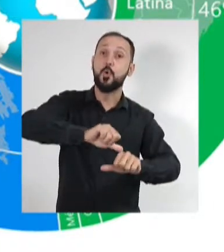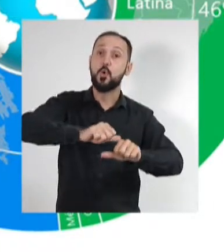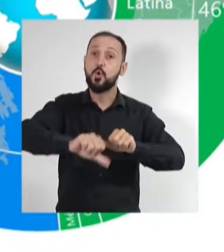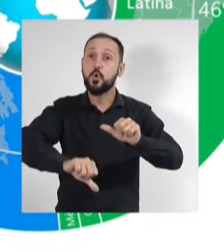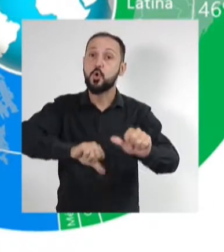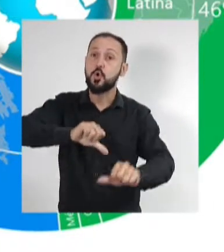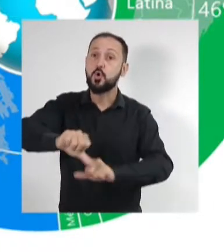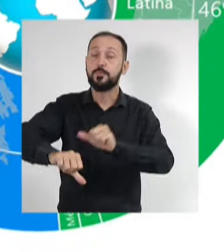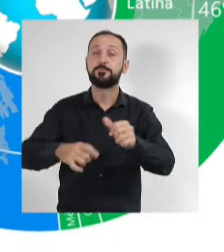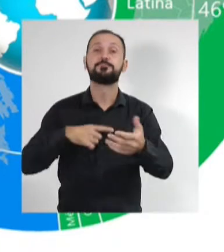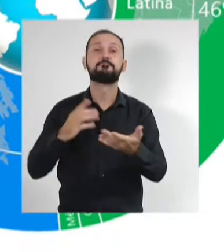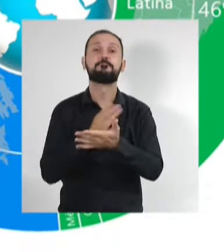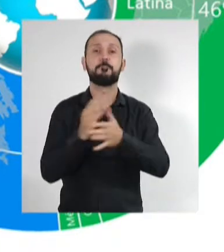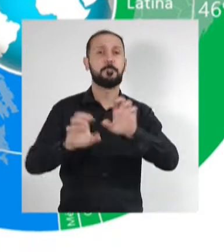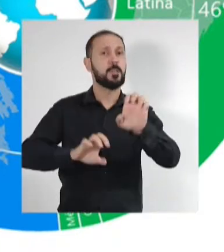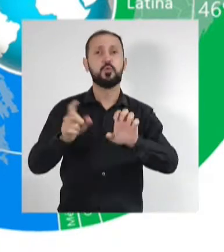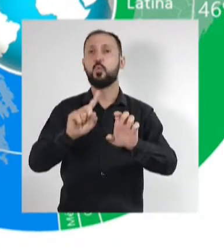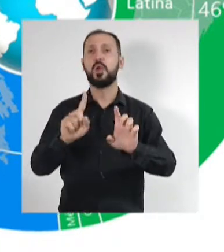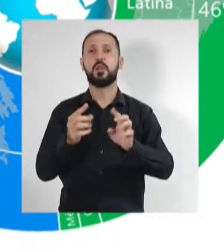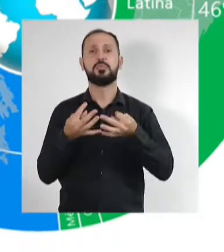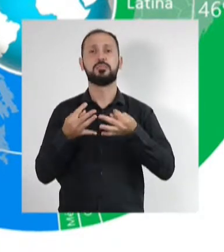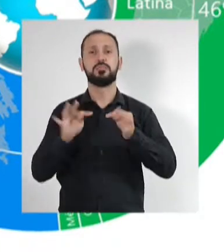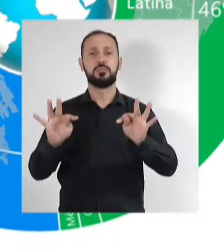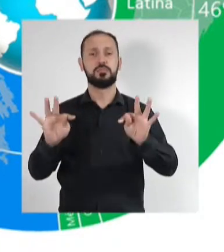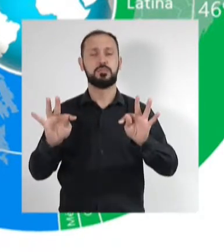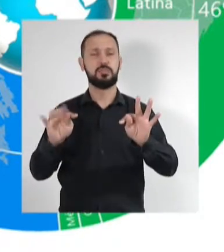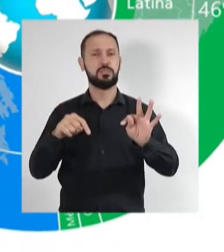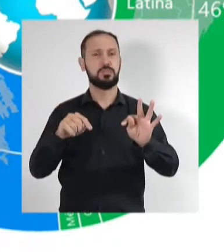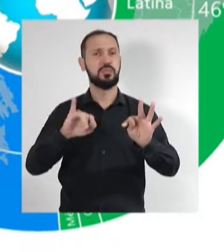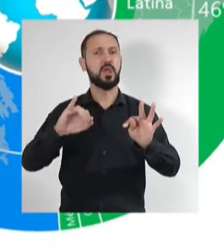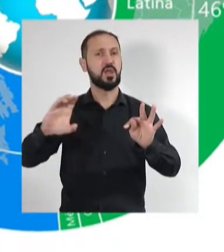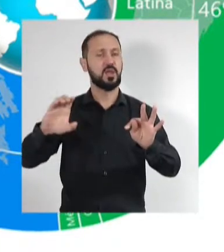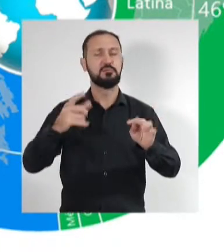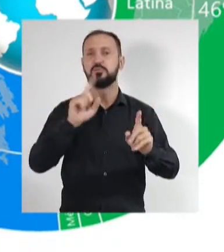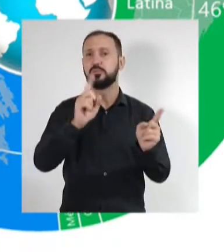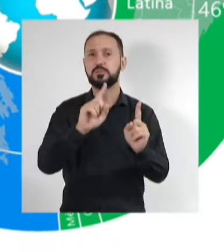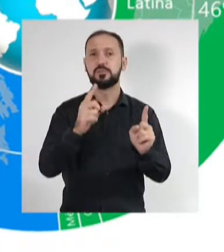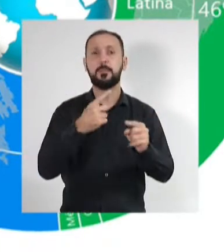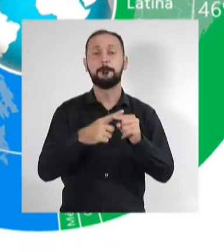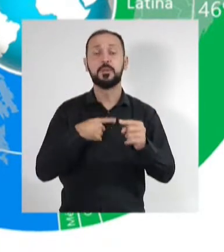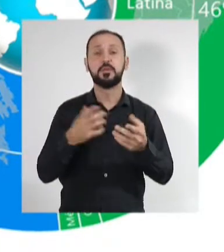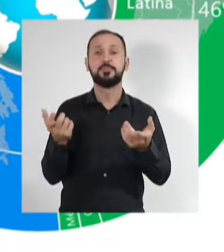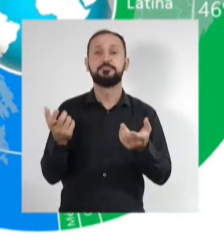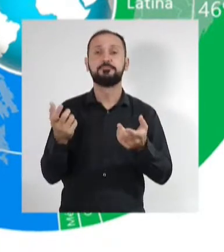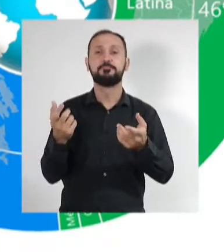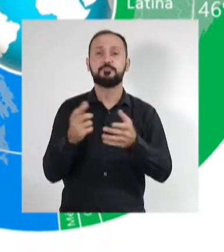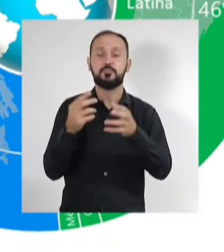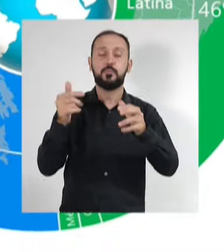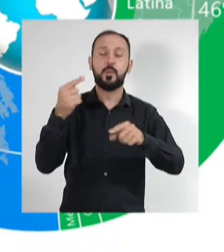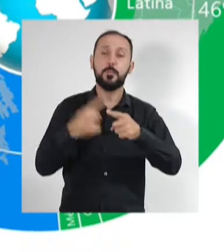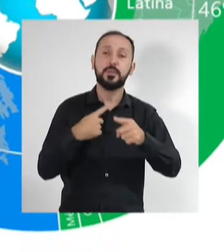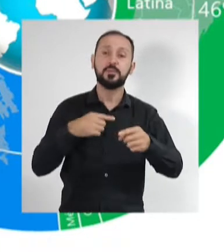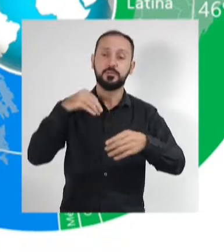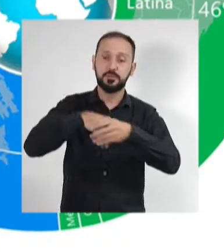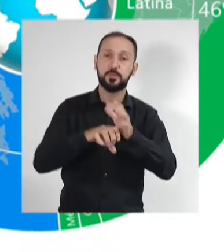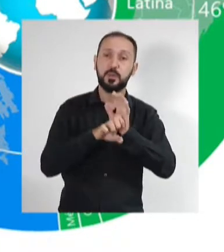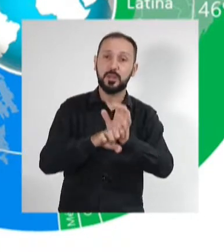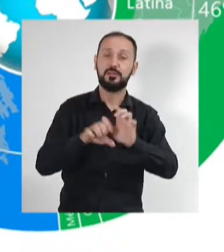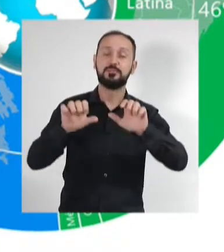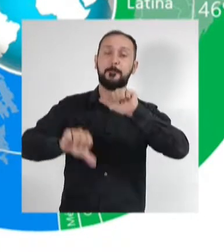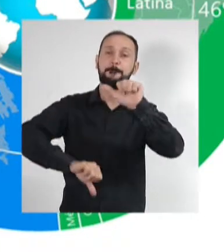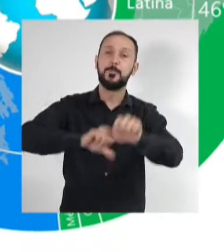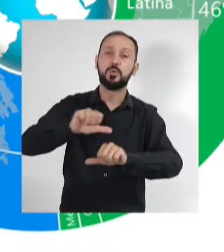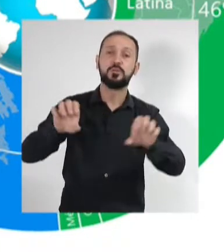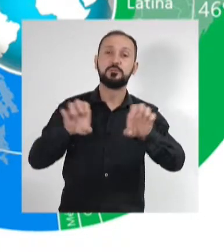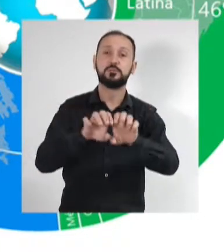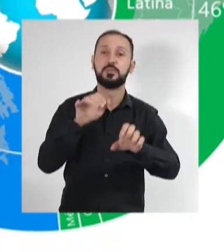da Brascom, empresas que não eram de TI, mas que passam a se associar porque elas têm um contingente cada vez maior de digitalização no seu modelo de negócios.